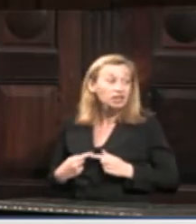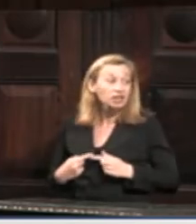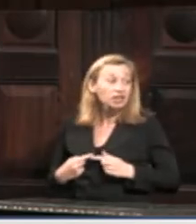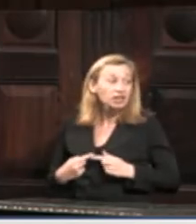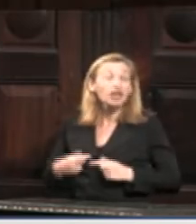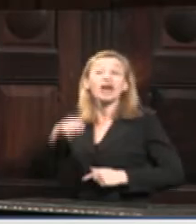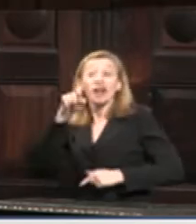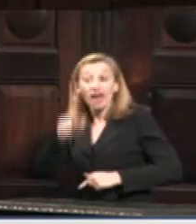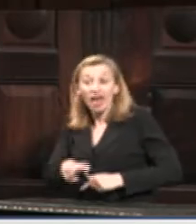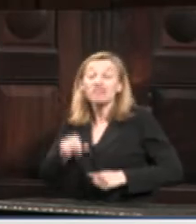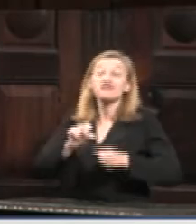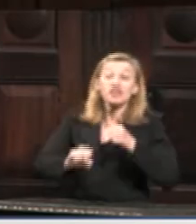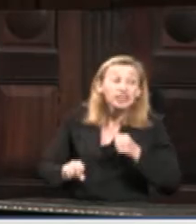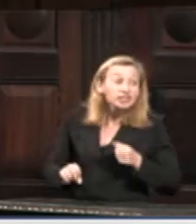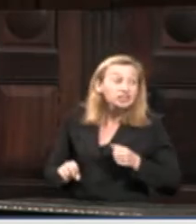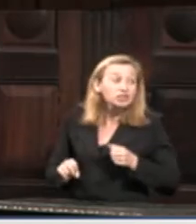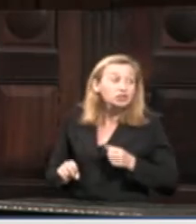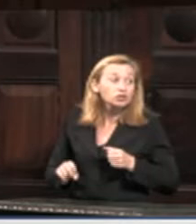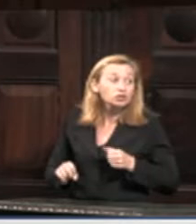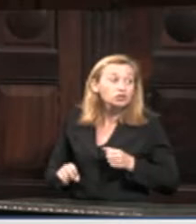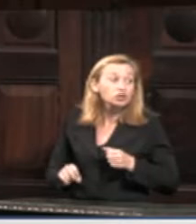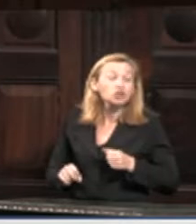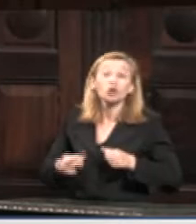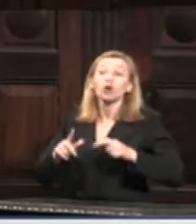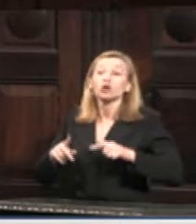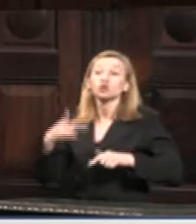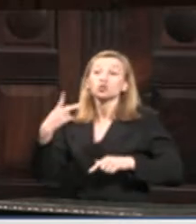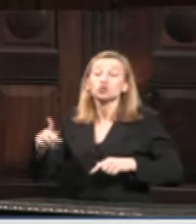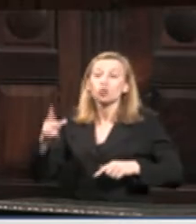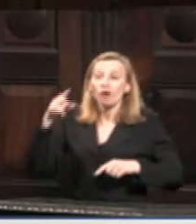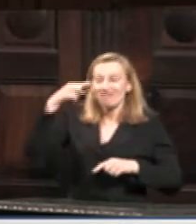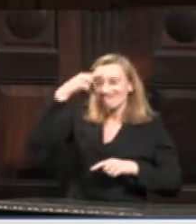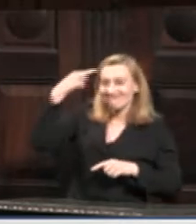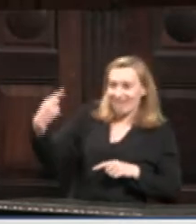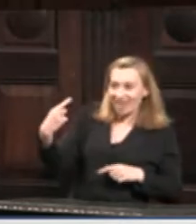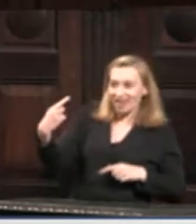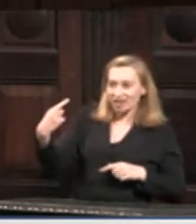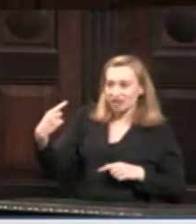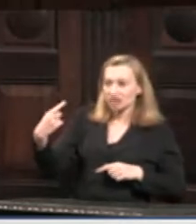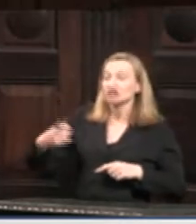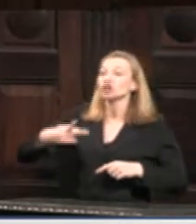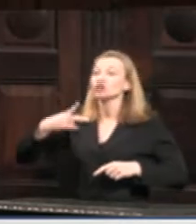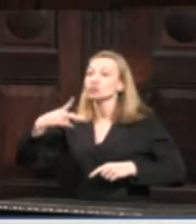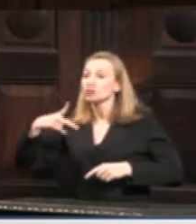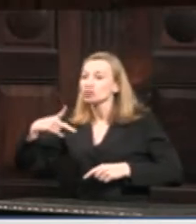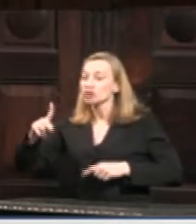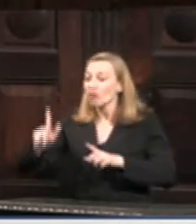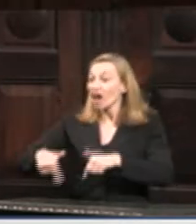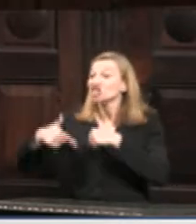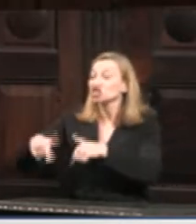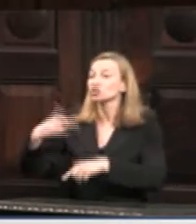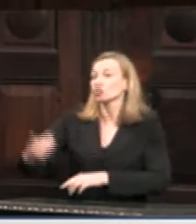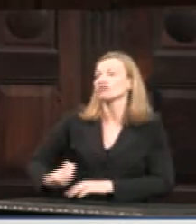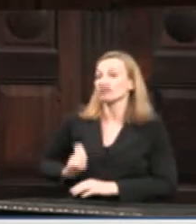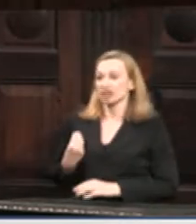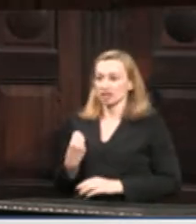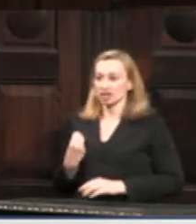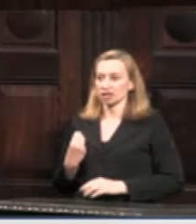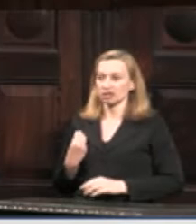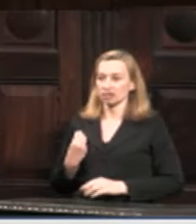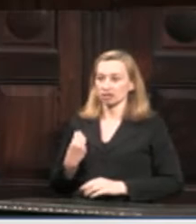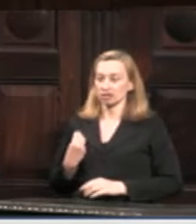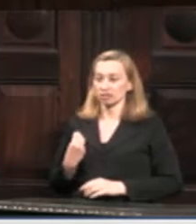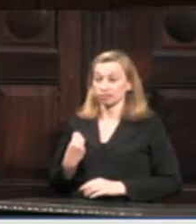ela é feita dos seus ideais, ela é feita da sua trajetória e ela é sobretudo feita das